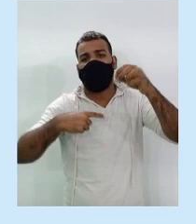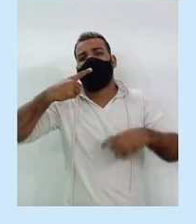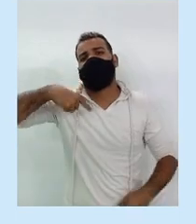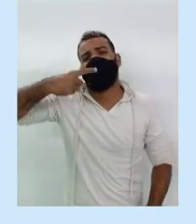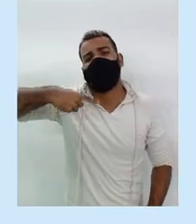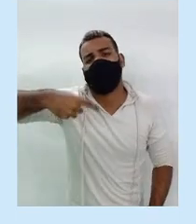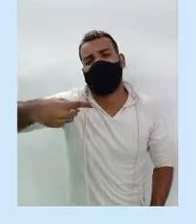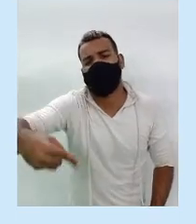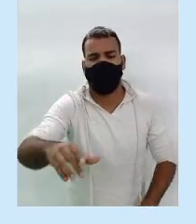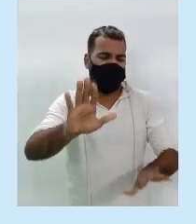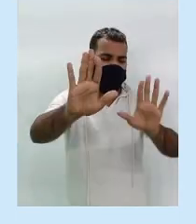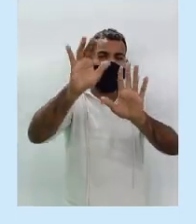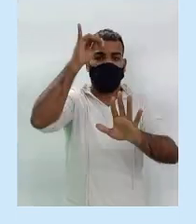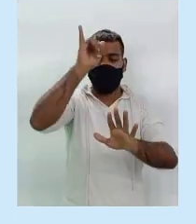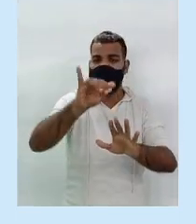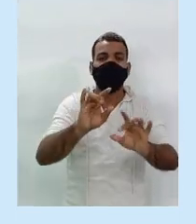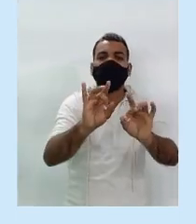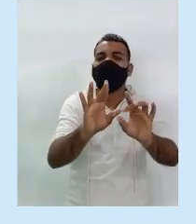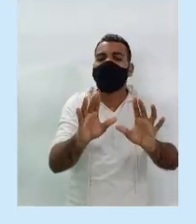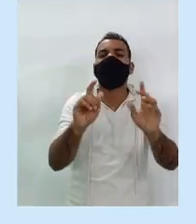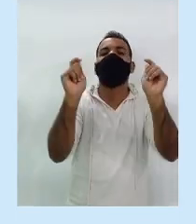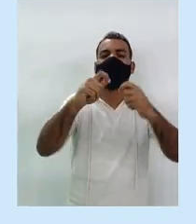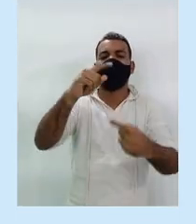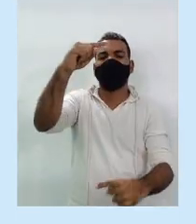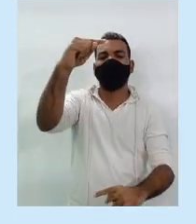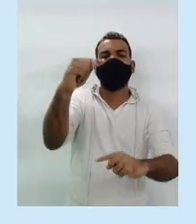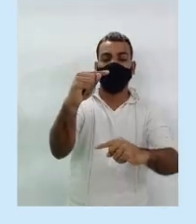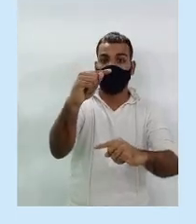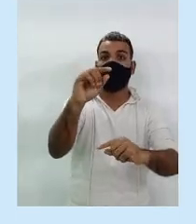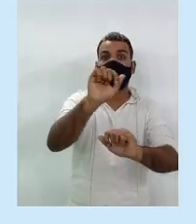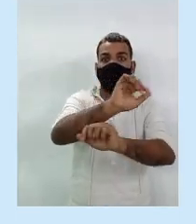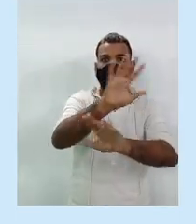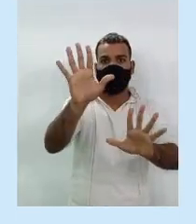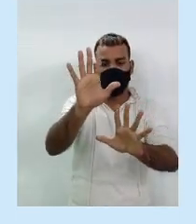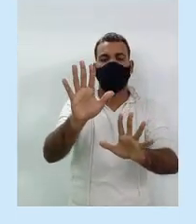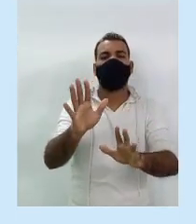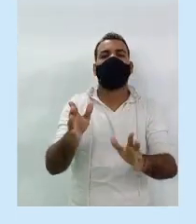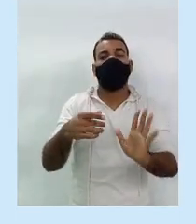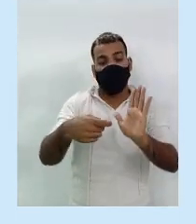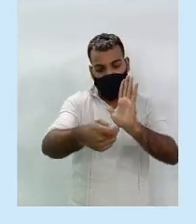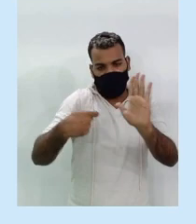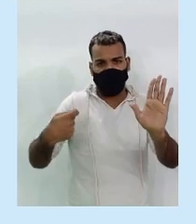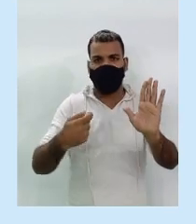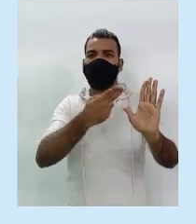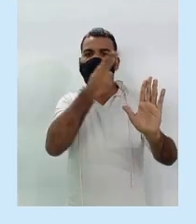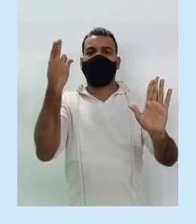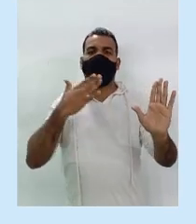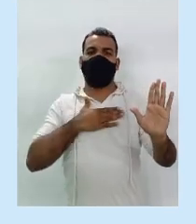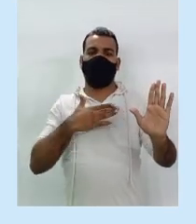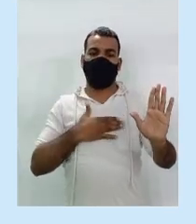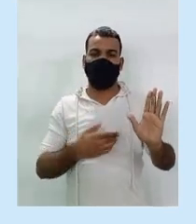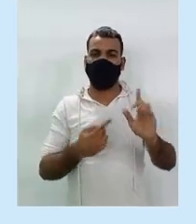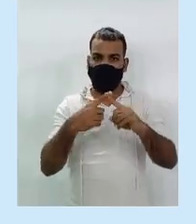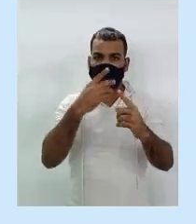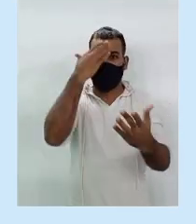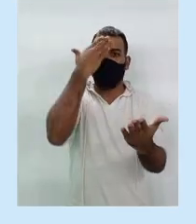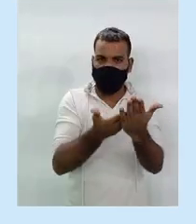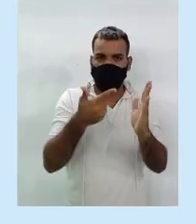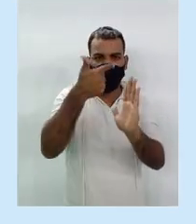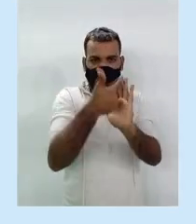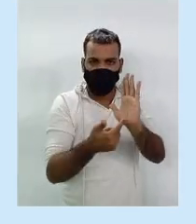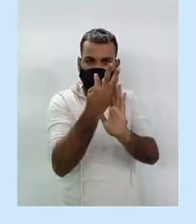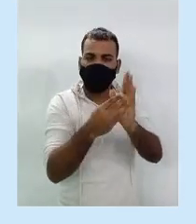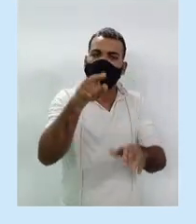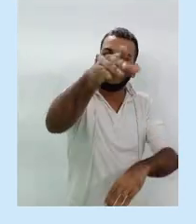E justamente é um texto autoral. Para dar fidelidade ao seu texto, crédito ao seu